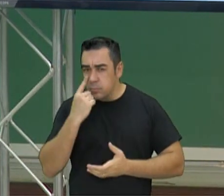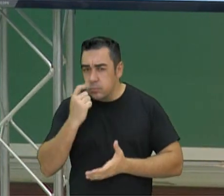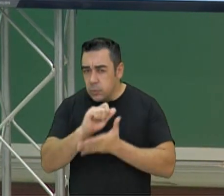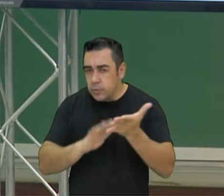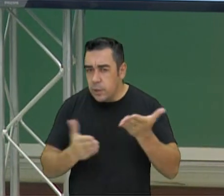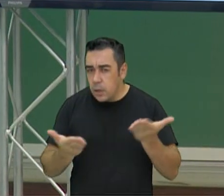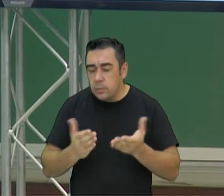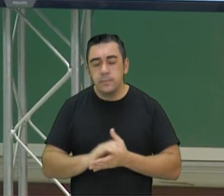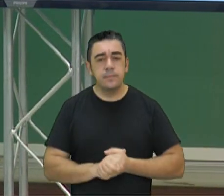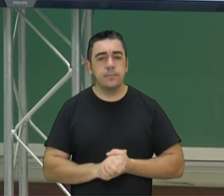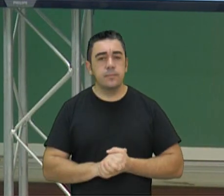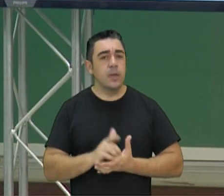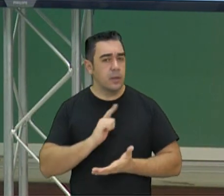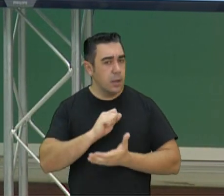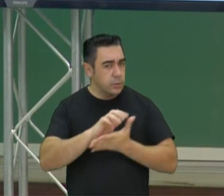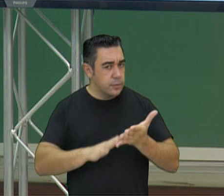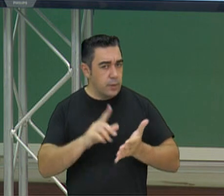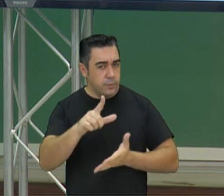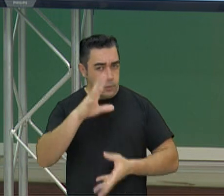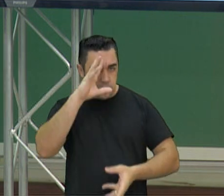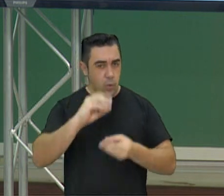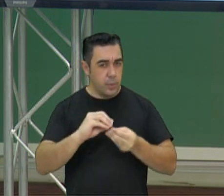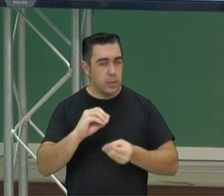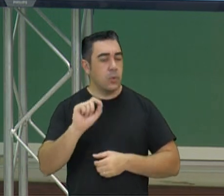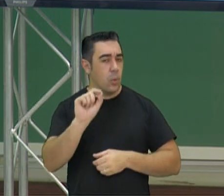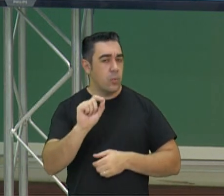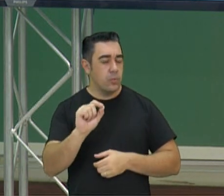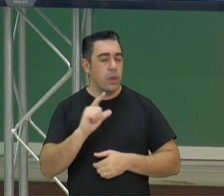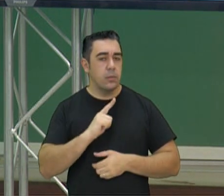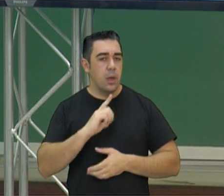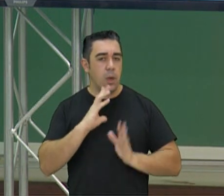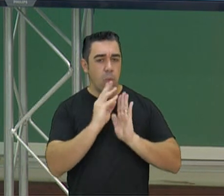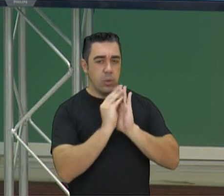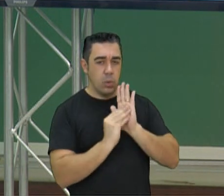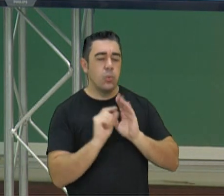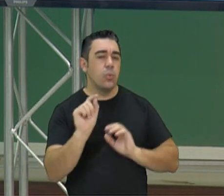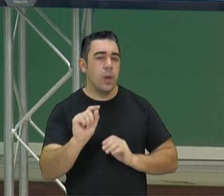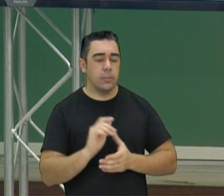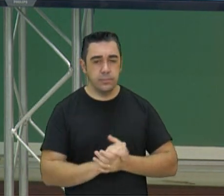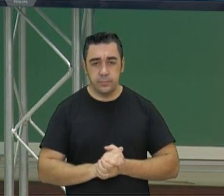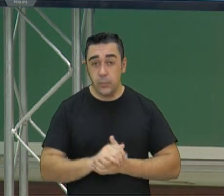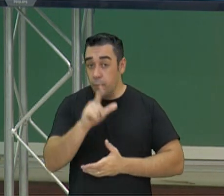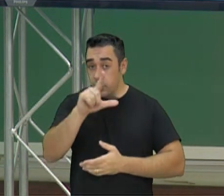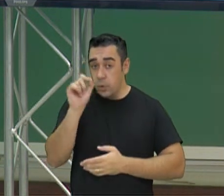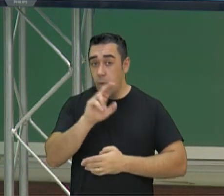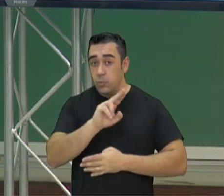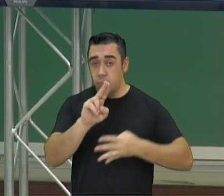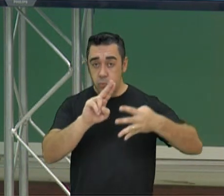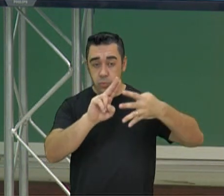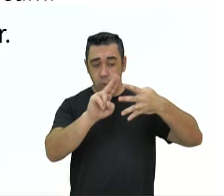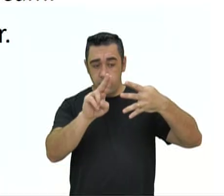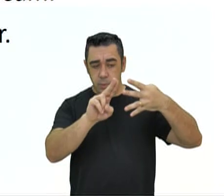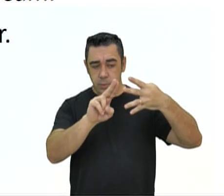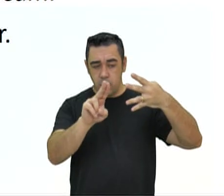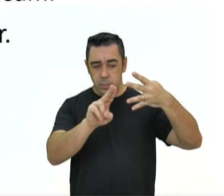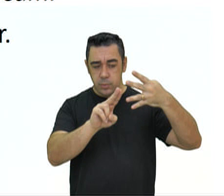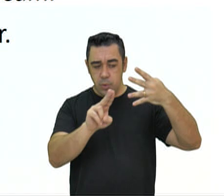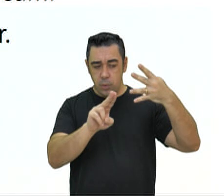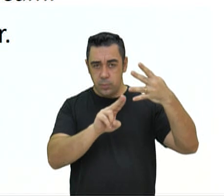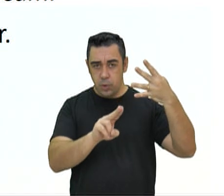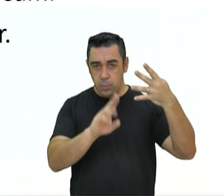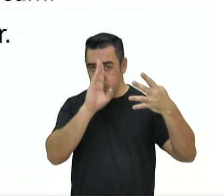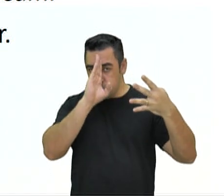então? Temos uma atividade para assimilação desse conteúdo. Qual que é a atividade? Vamos marcar lá, objetiva, quais são